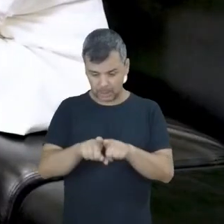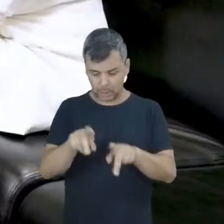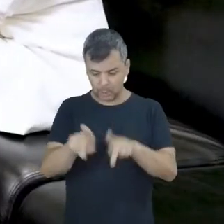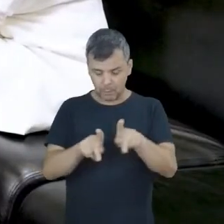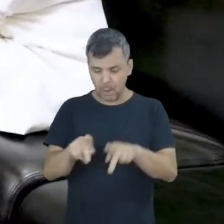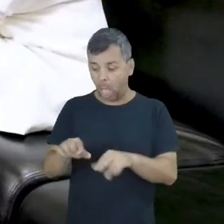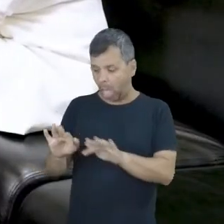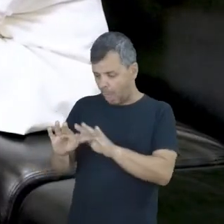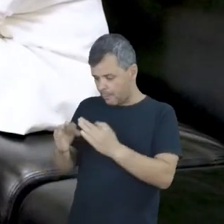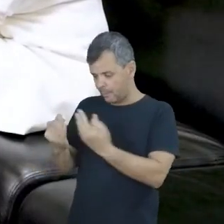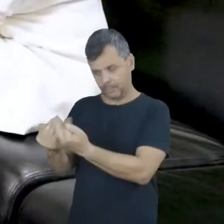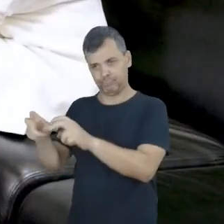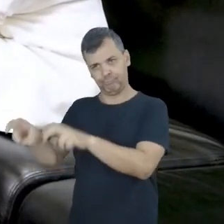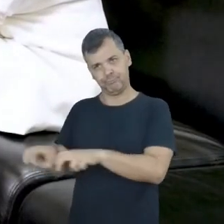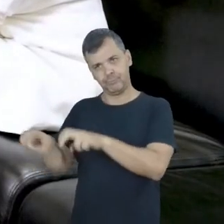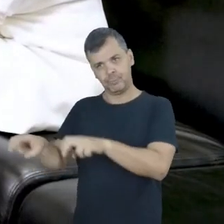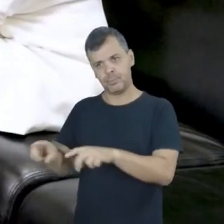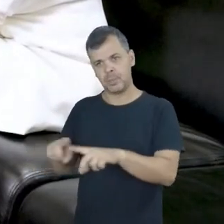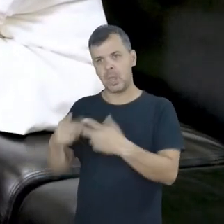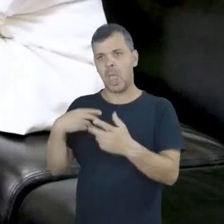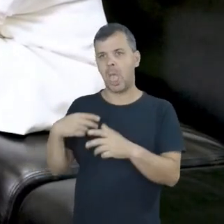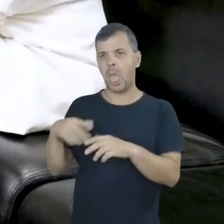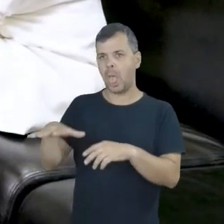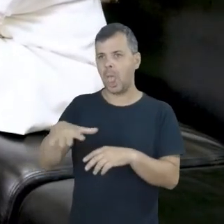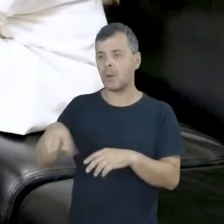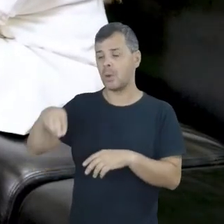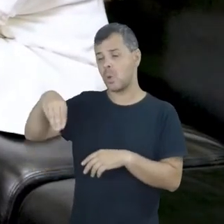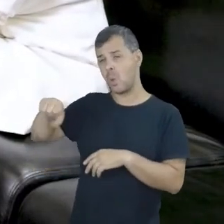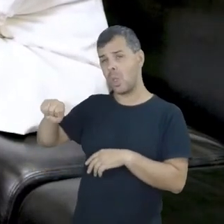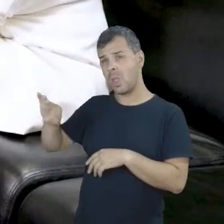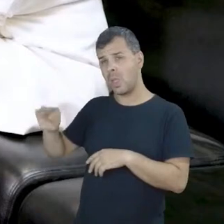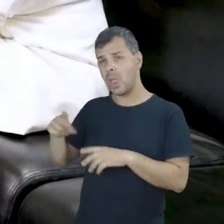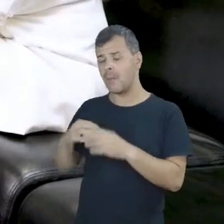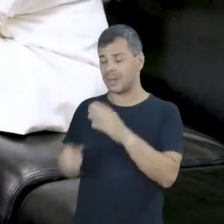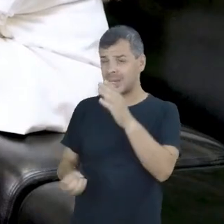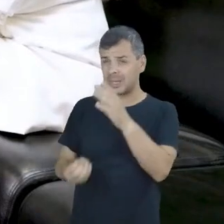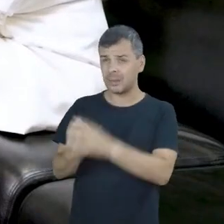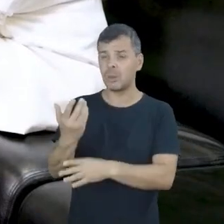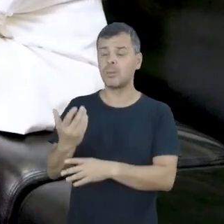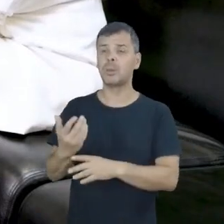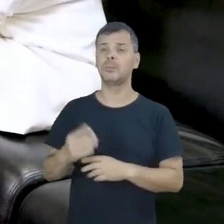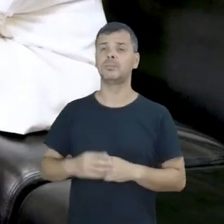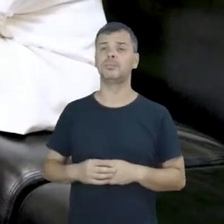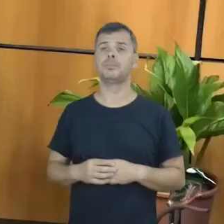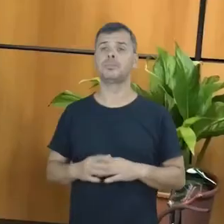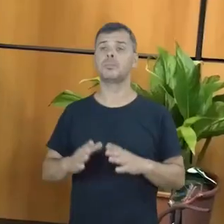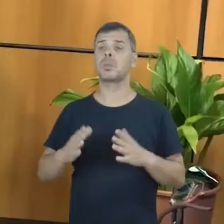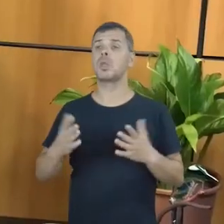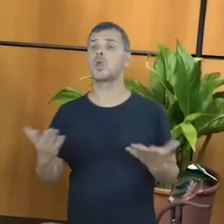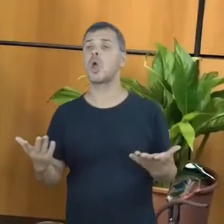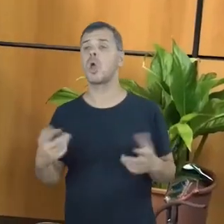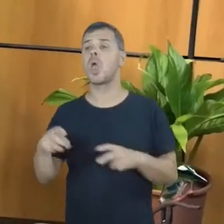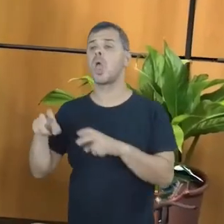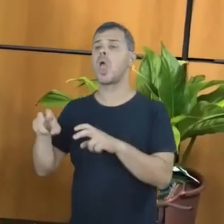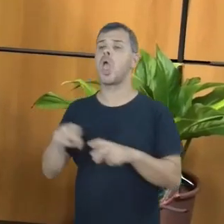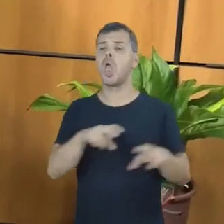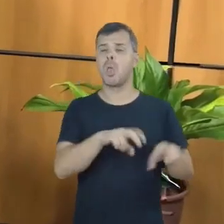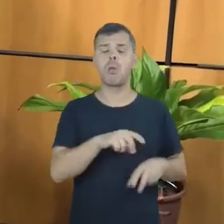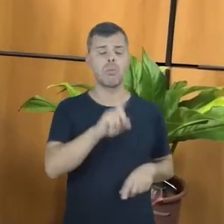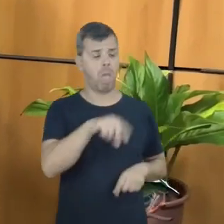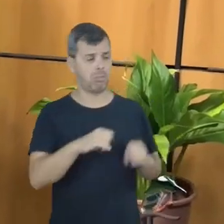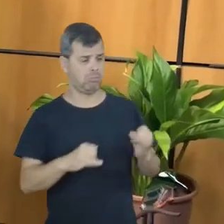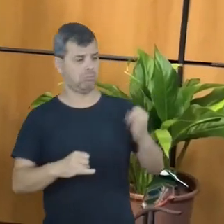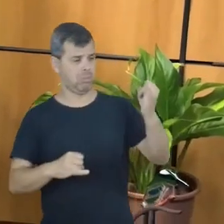produção, é a agricultura familiar, é os assentamentos do MST, sim, que cria essas condições. Mas o agro é